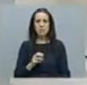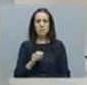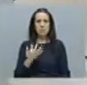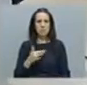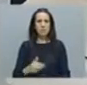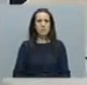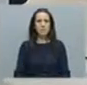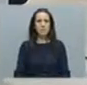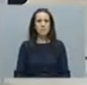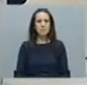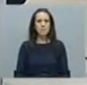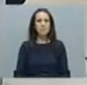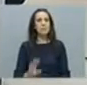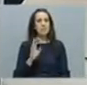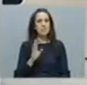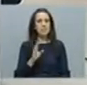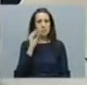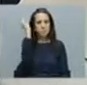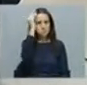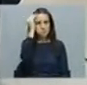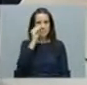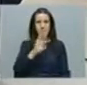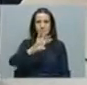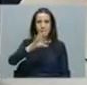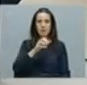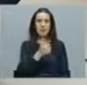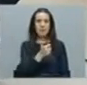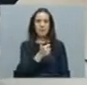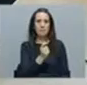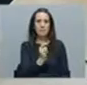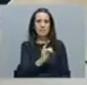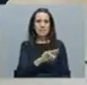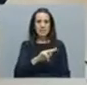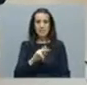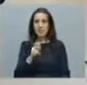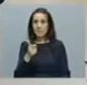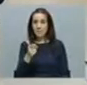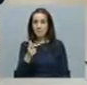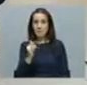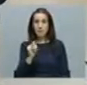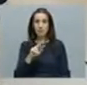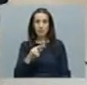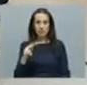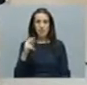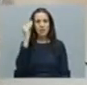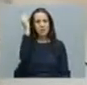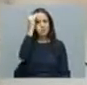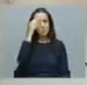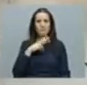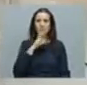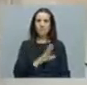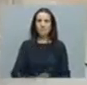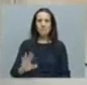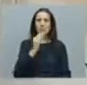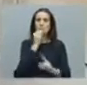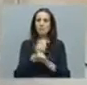É assim, a beira baixa e o interior do nosso país, todo o nosso país é bom em gastronomia,